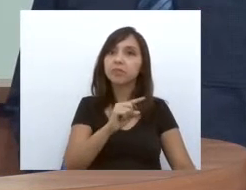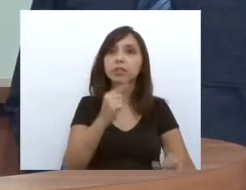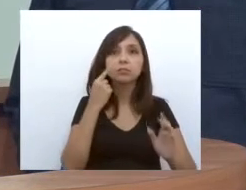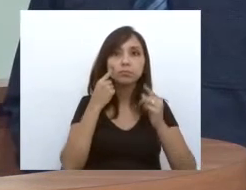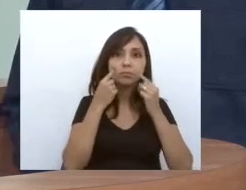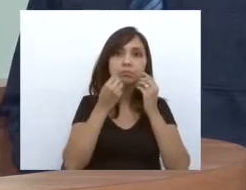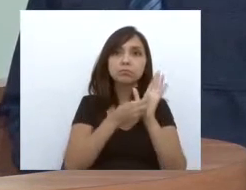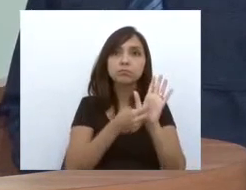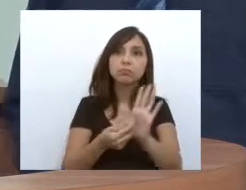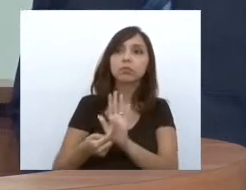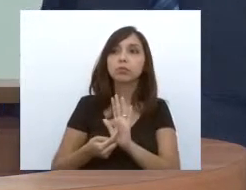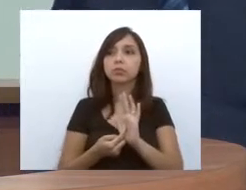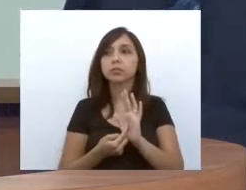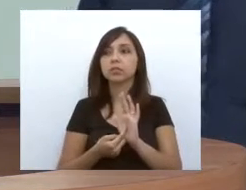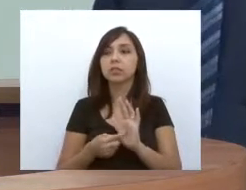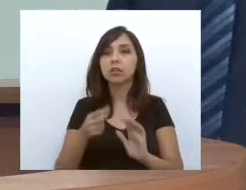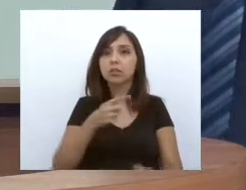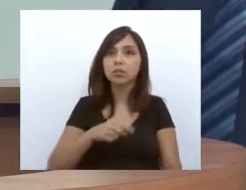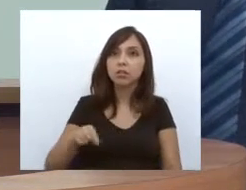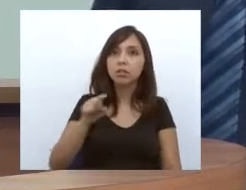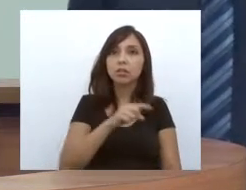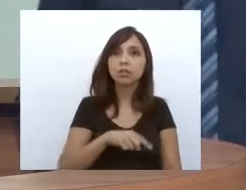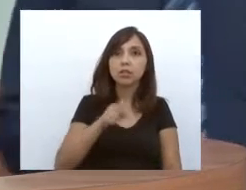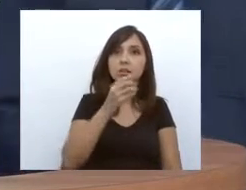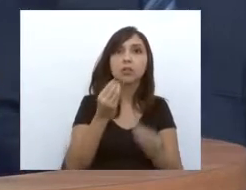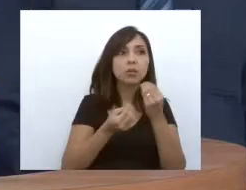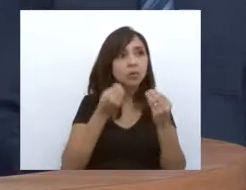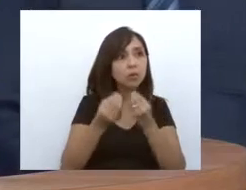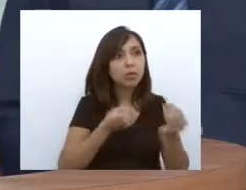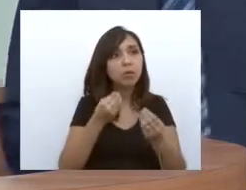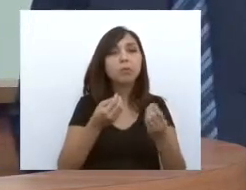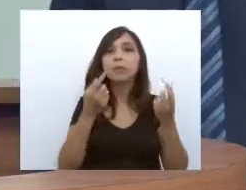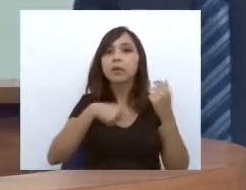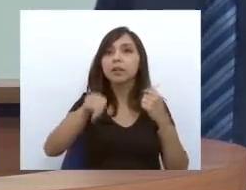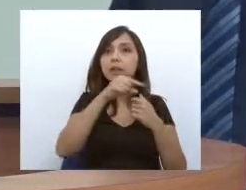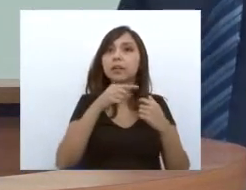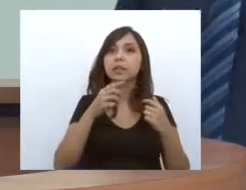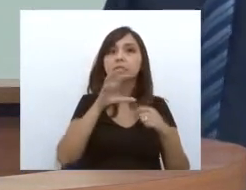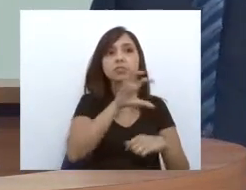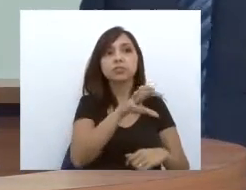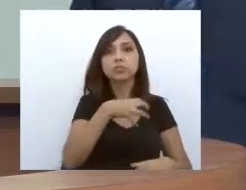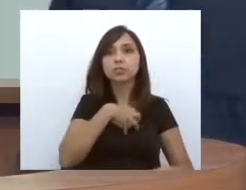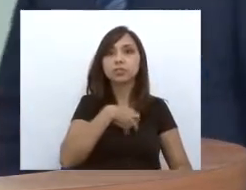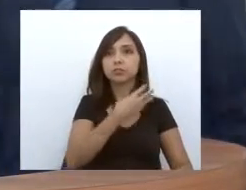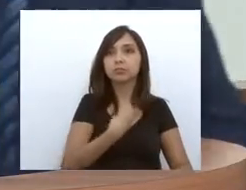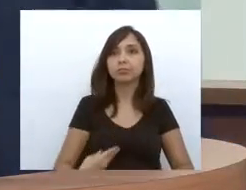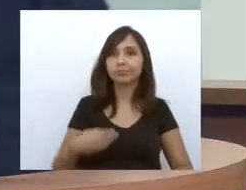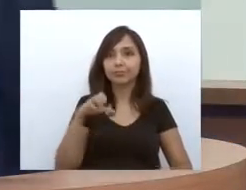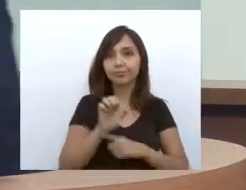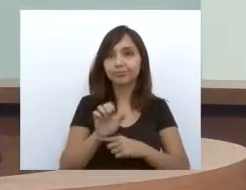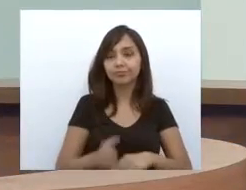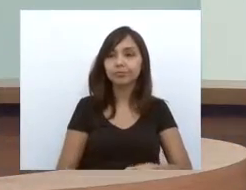mostrando o descontentamento e a resignação que esses vereadores estão com essa atitude do governo do estado.